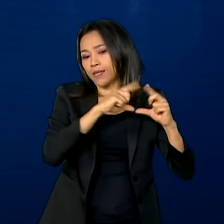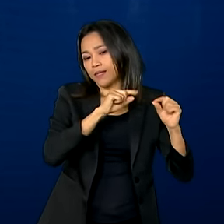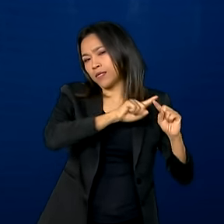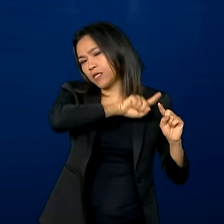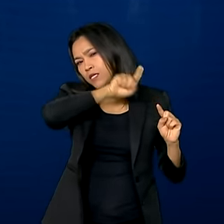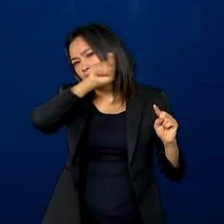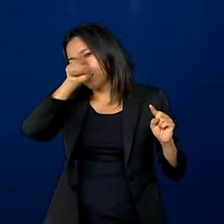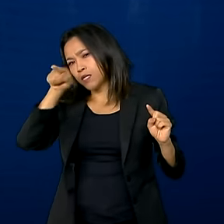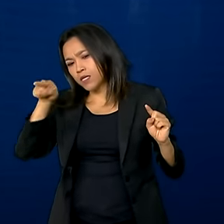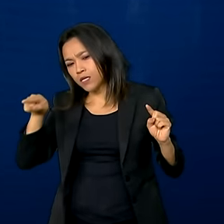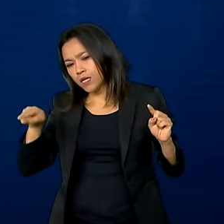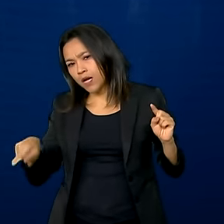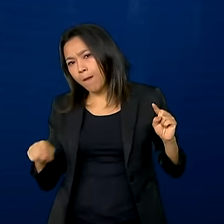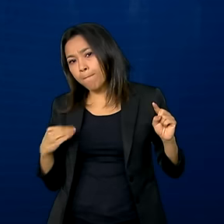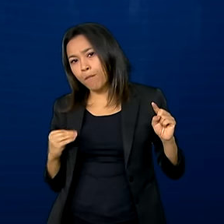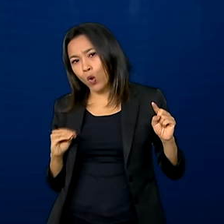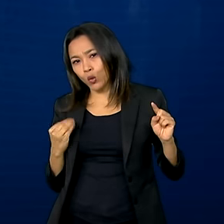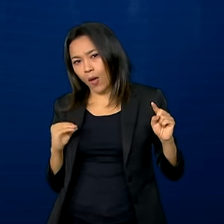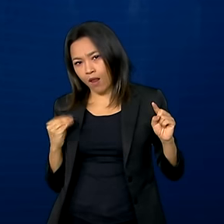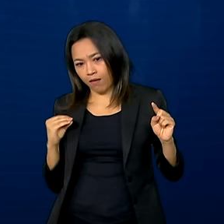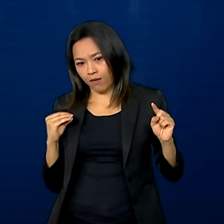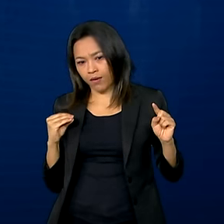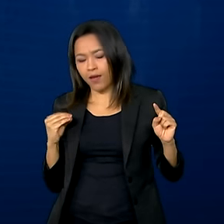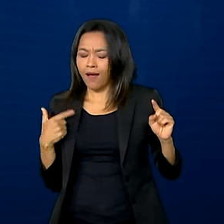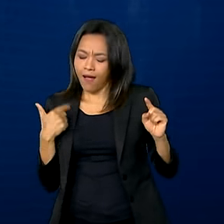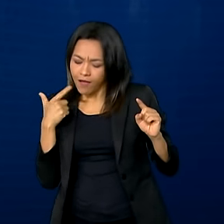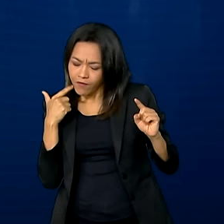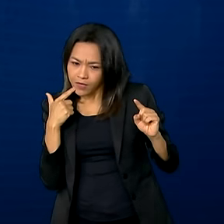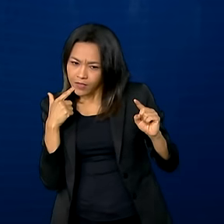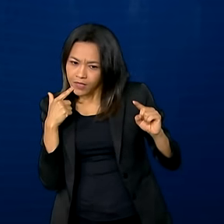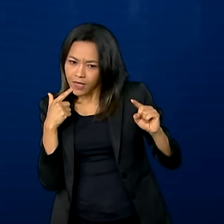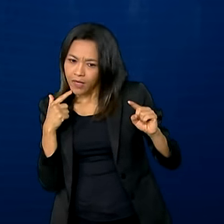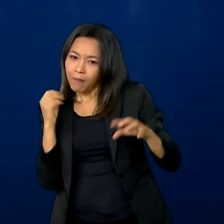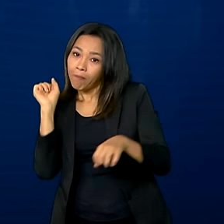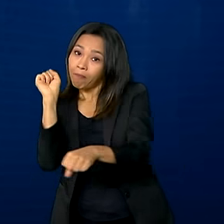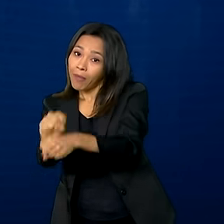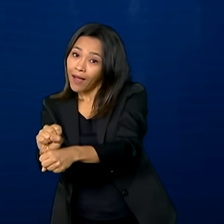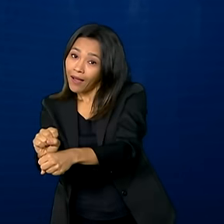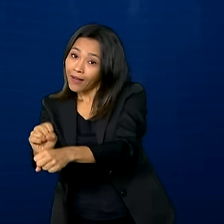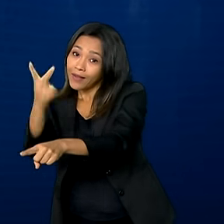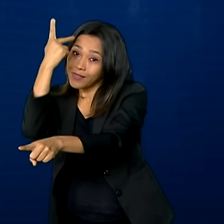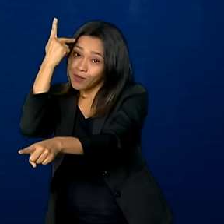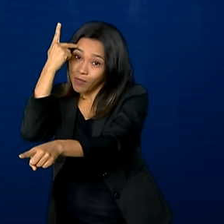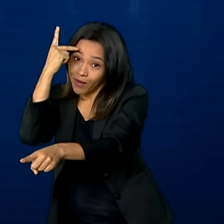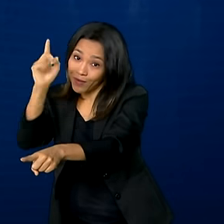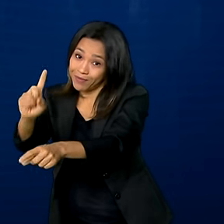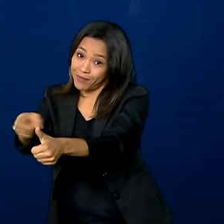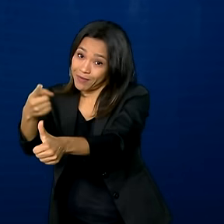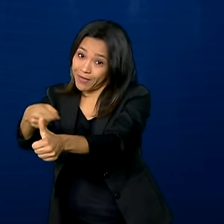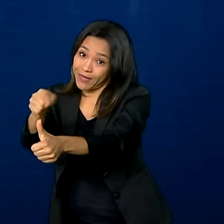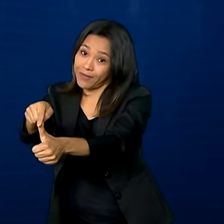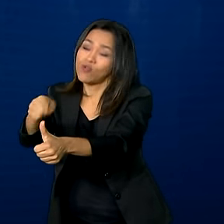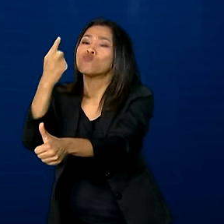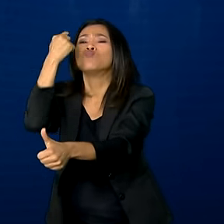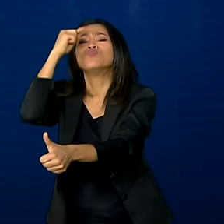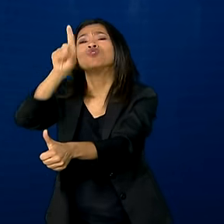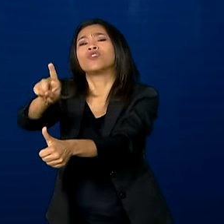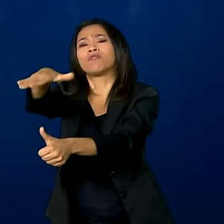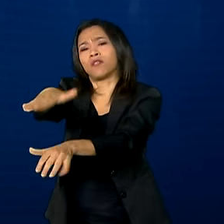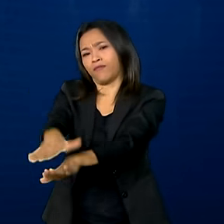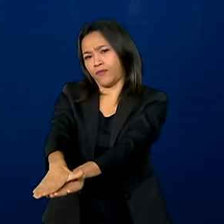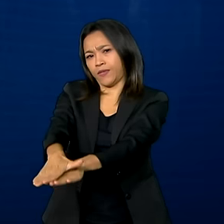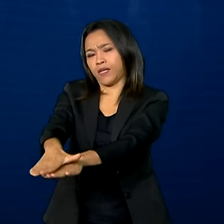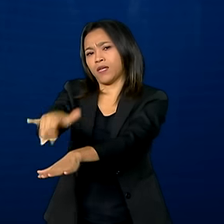a Porto Alegre. No meio do caminho, você adiciona uma parada em São Paulo, onde vai passar um dia.